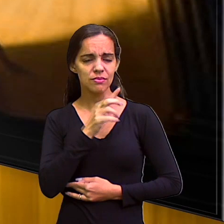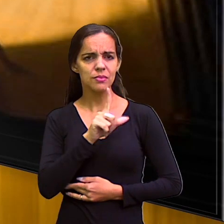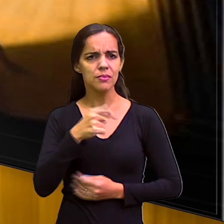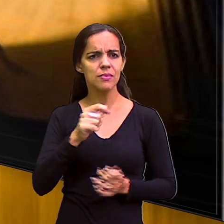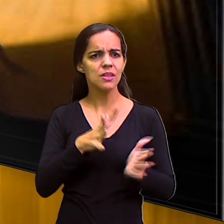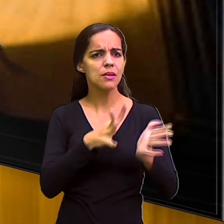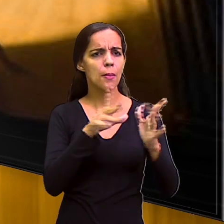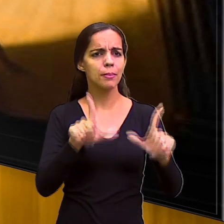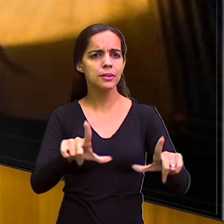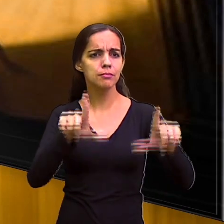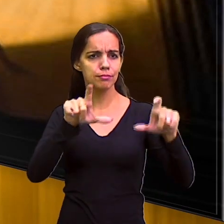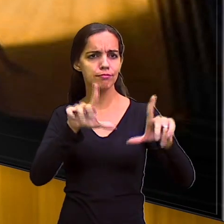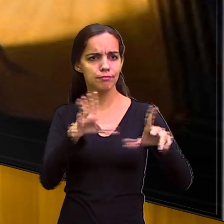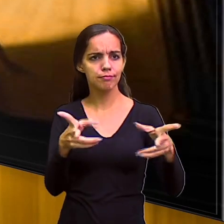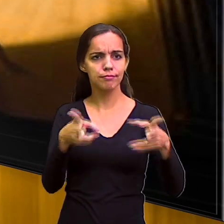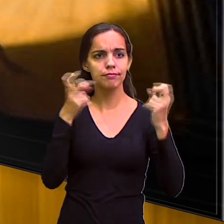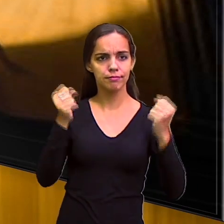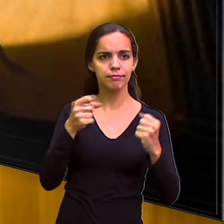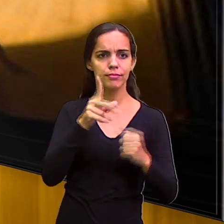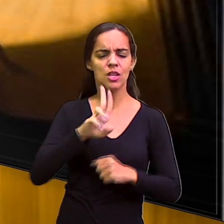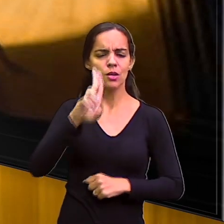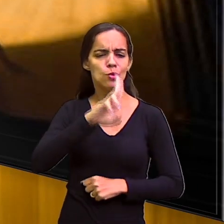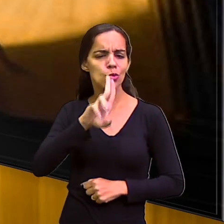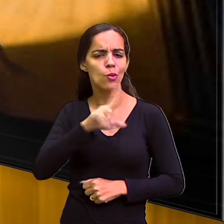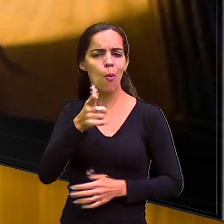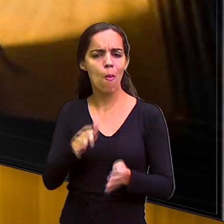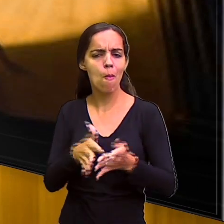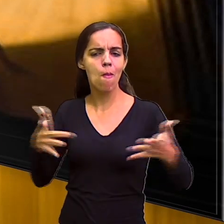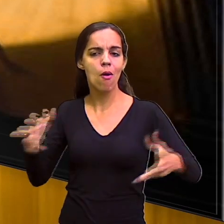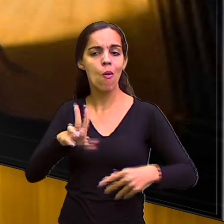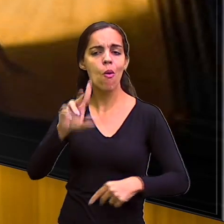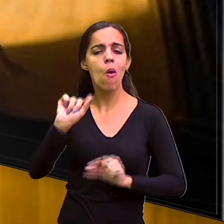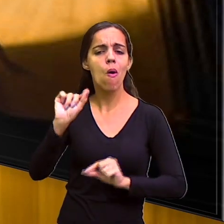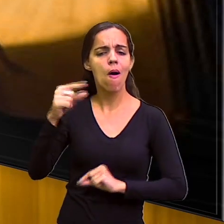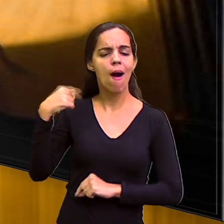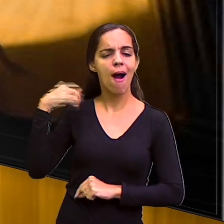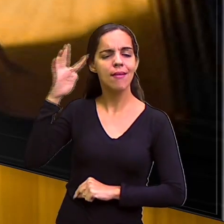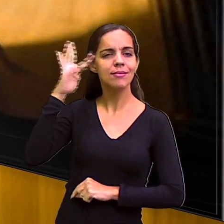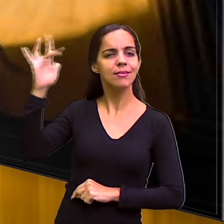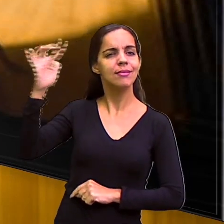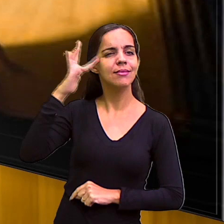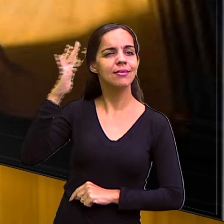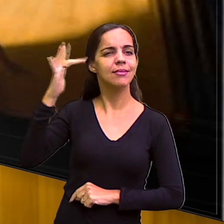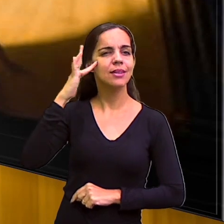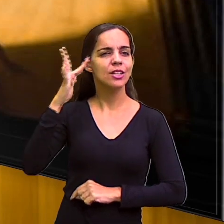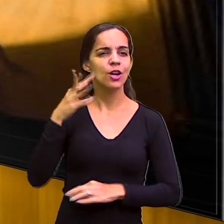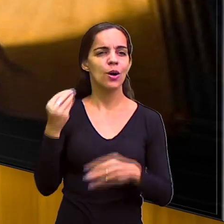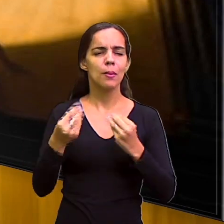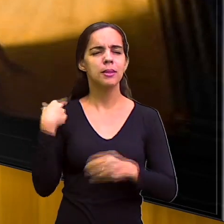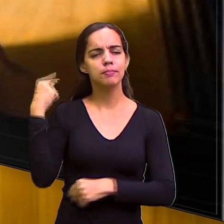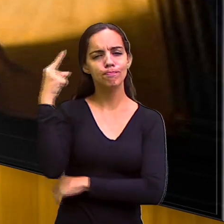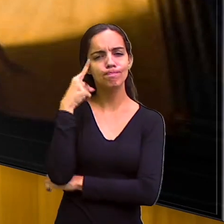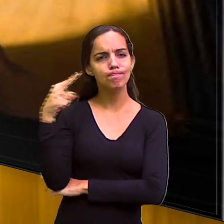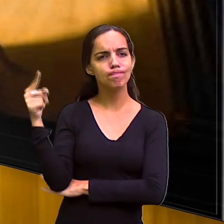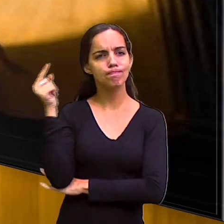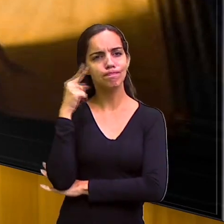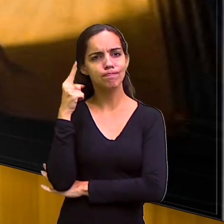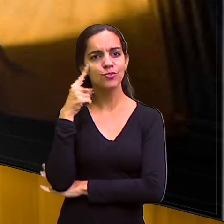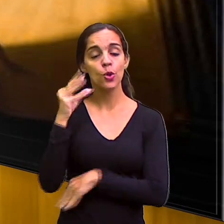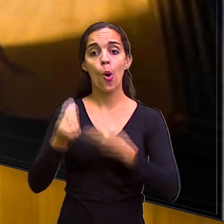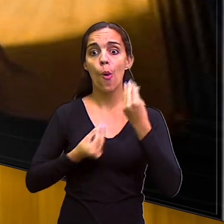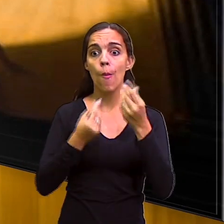decapitado. O mago usou sua imaginação. Pois é, ele pensou, o que